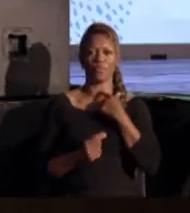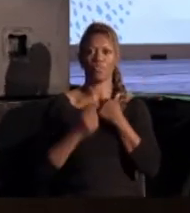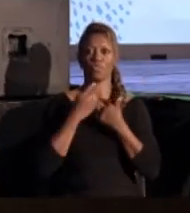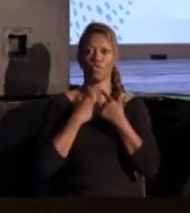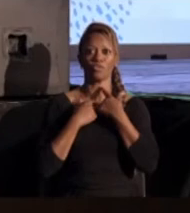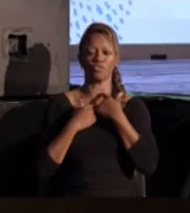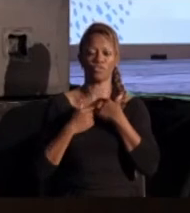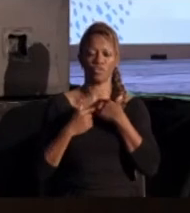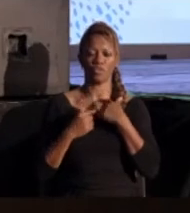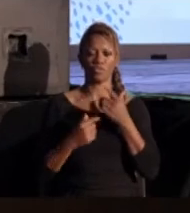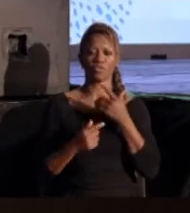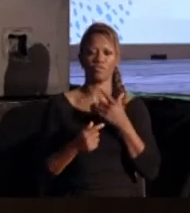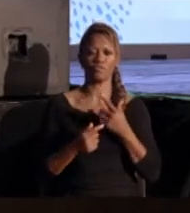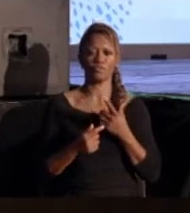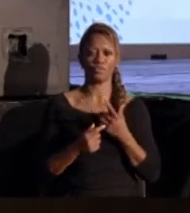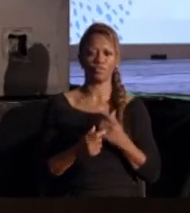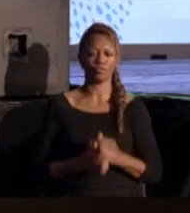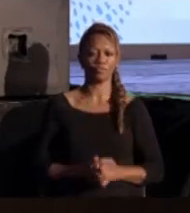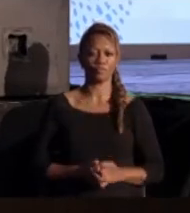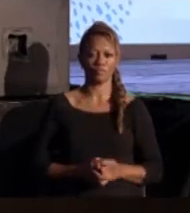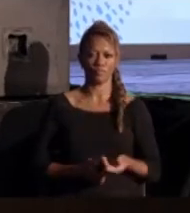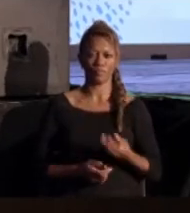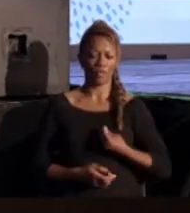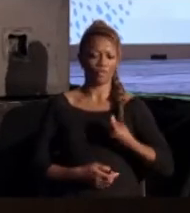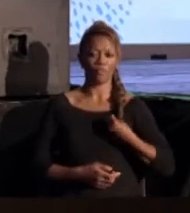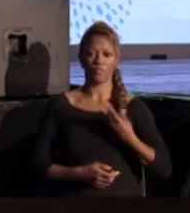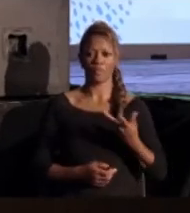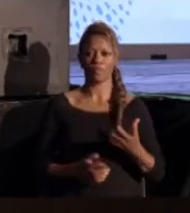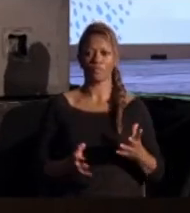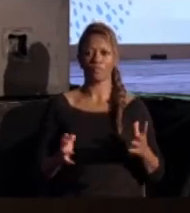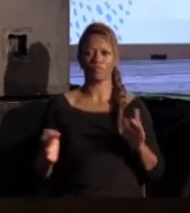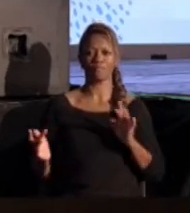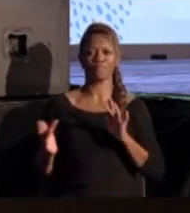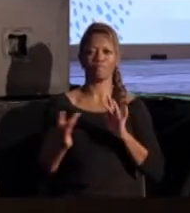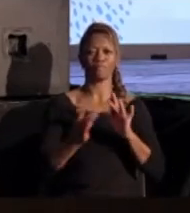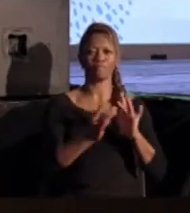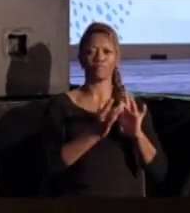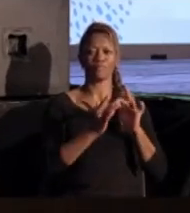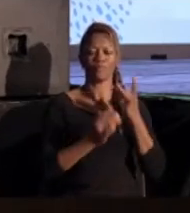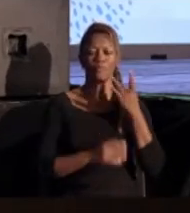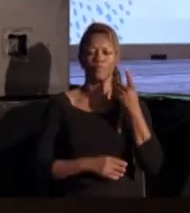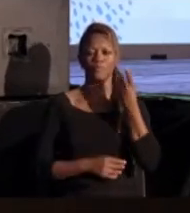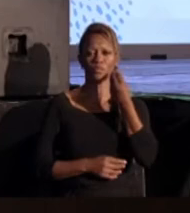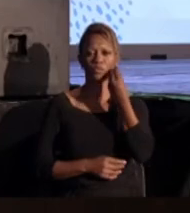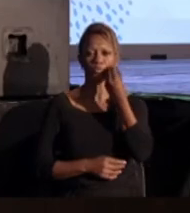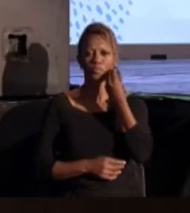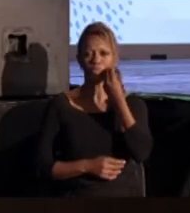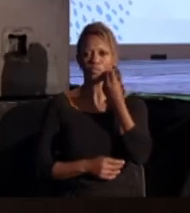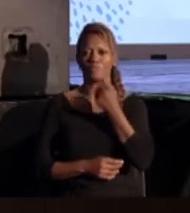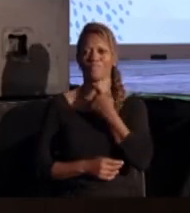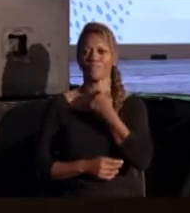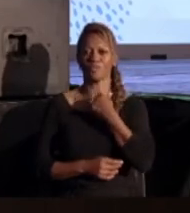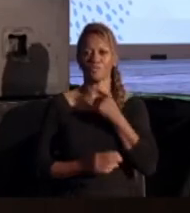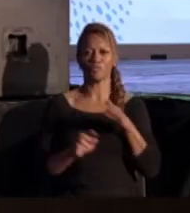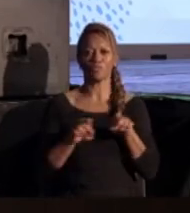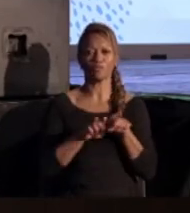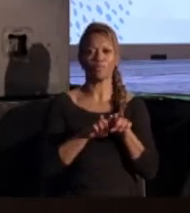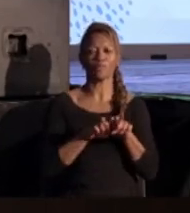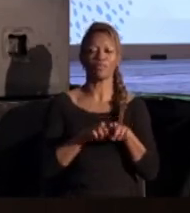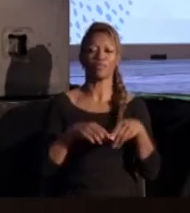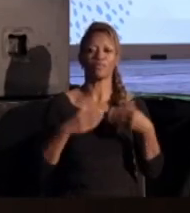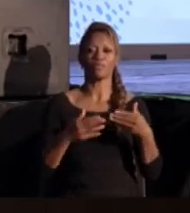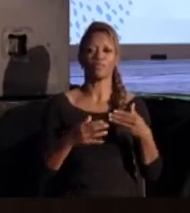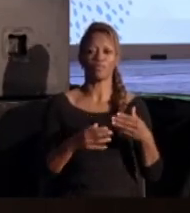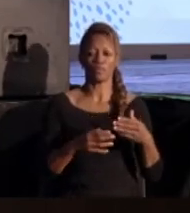desejos, vontades e pulsão de vida. E dessa relação experiências versus desejos é que se